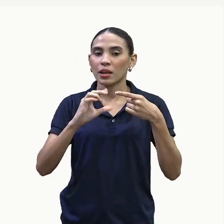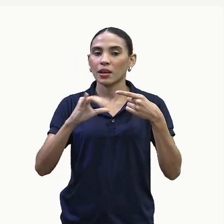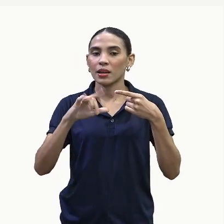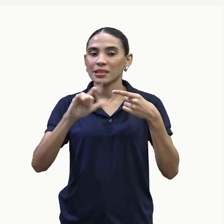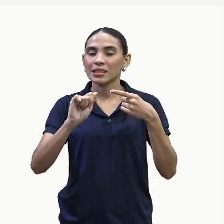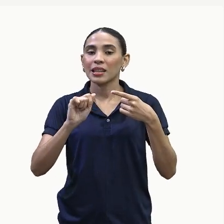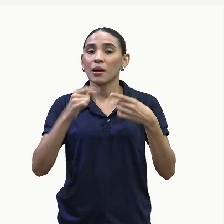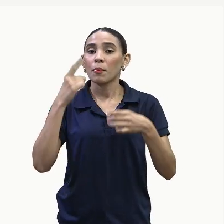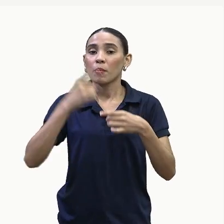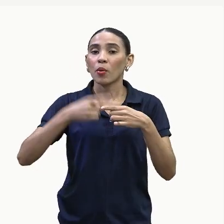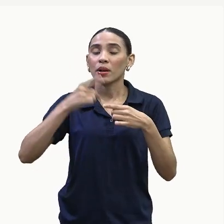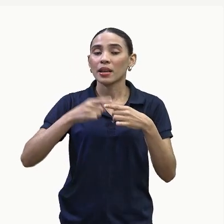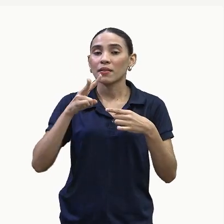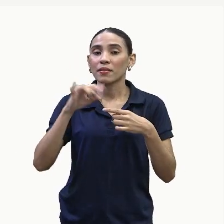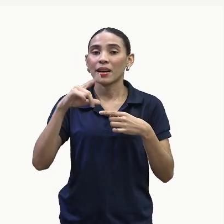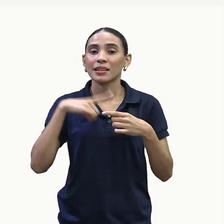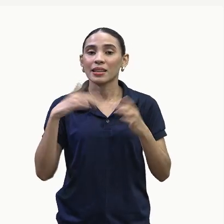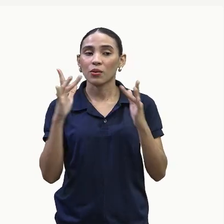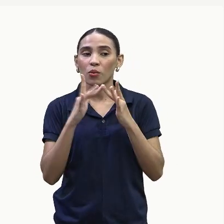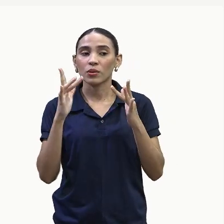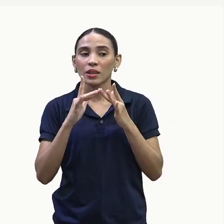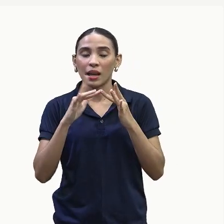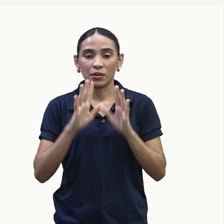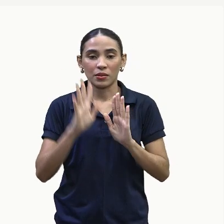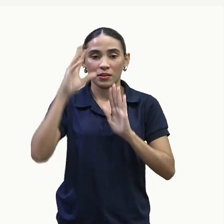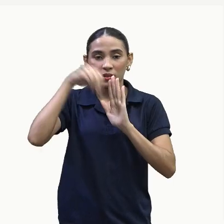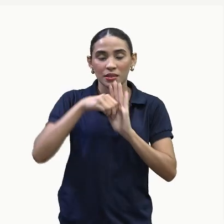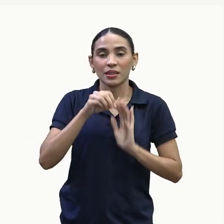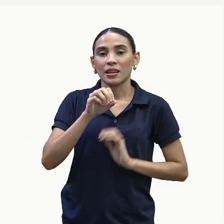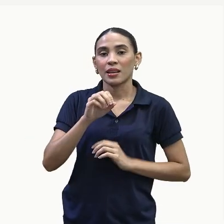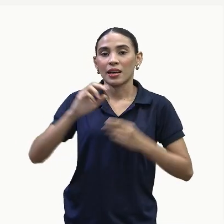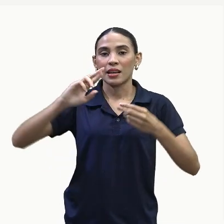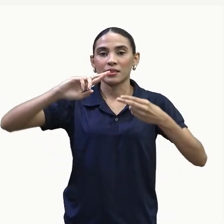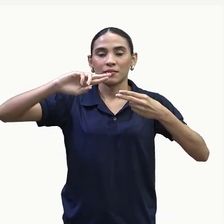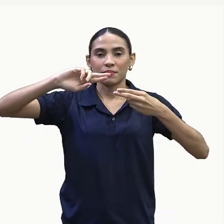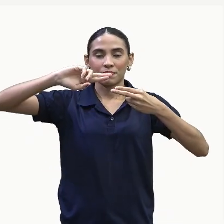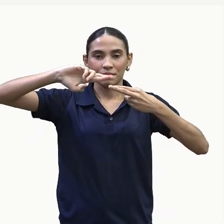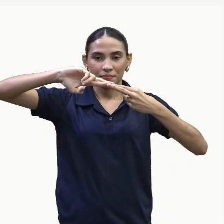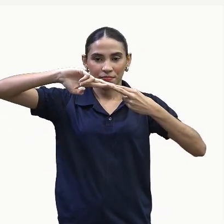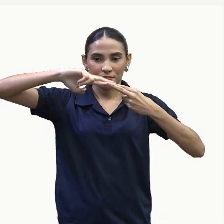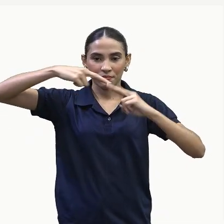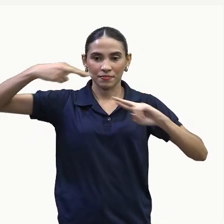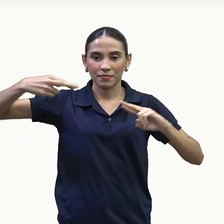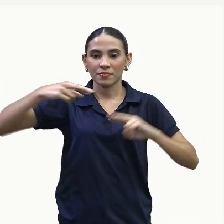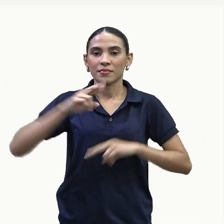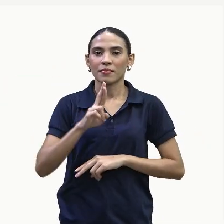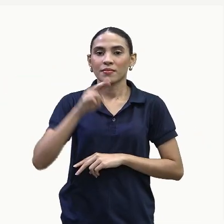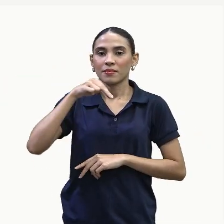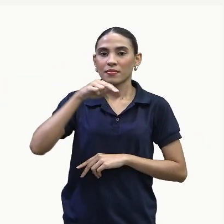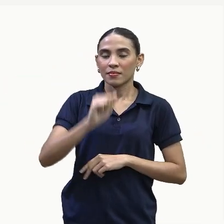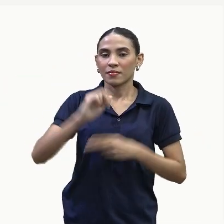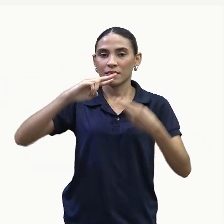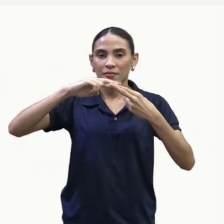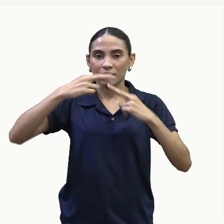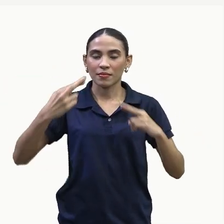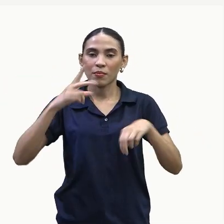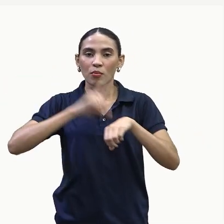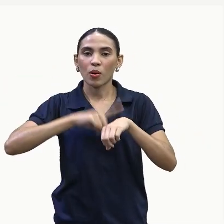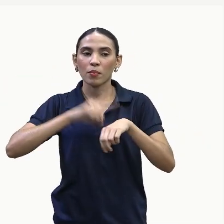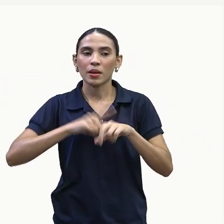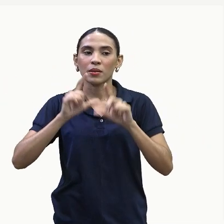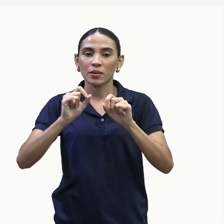ela vai entrar na composição do RNA quando estiver ali nesse momento